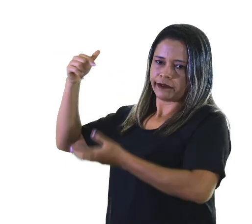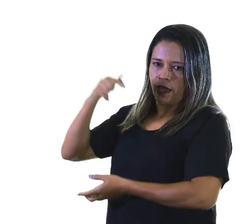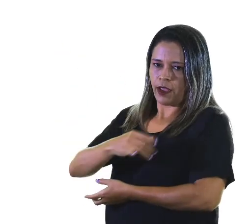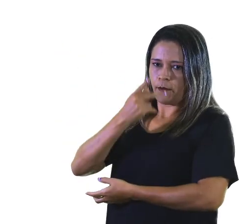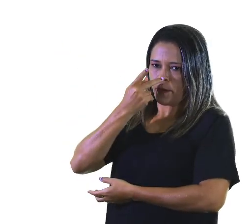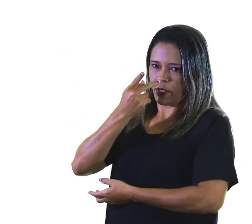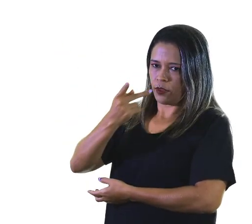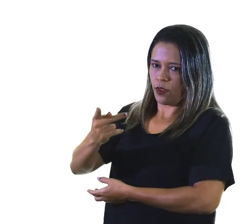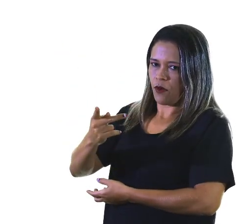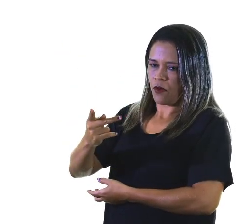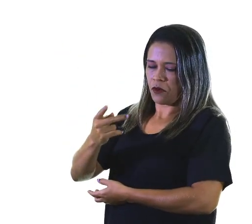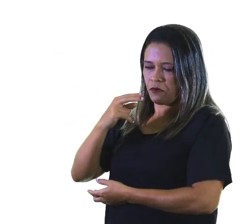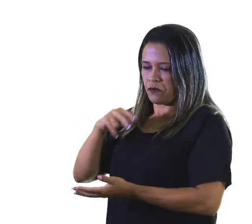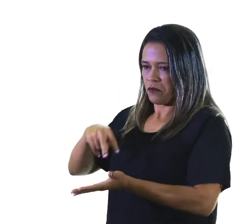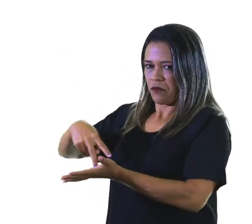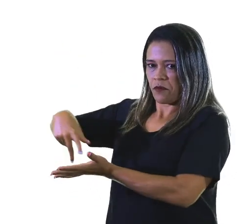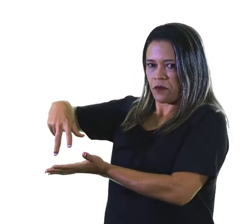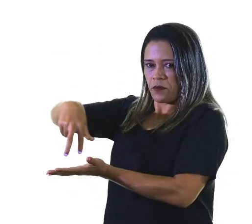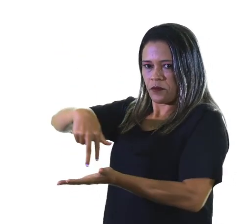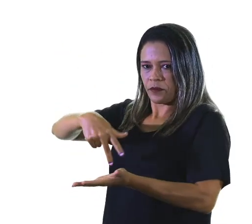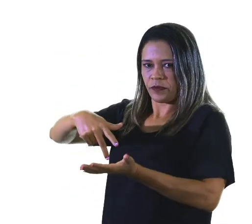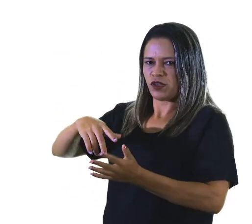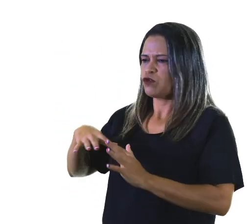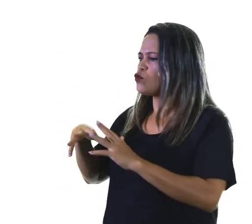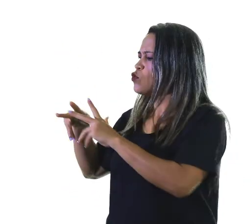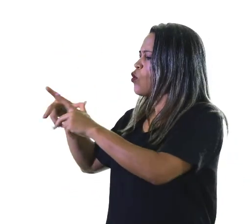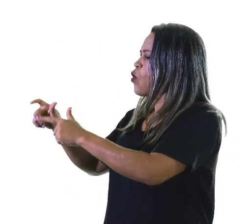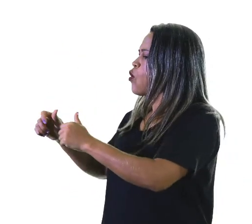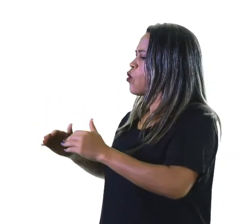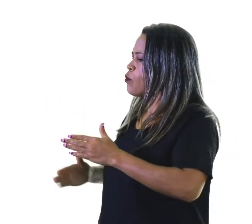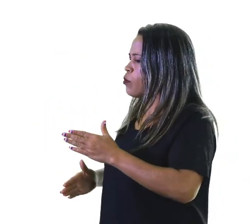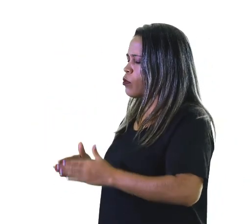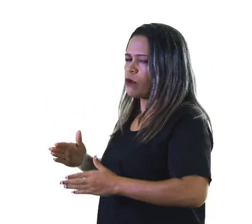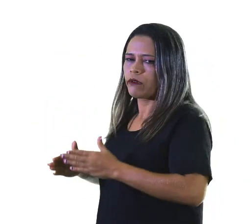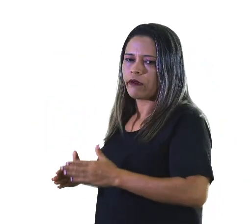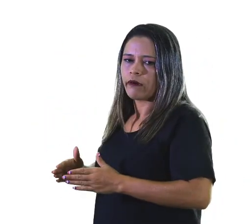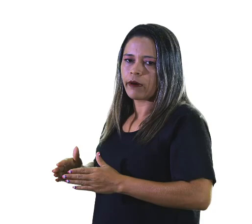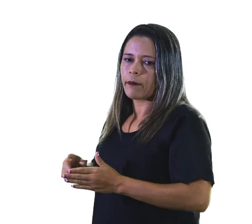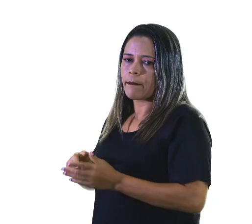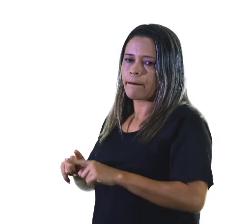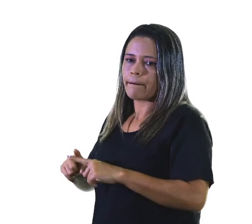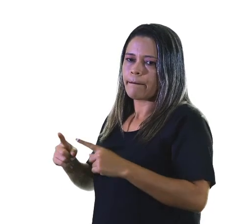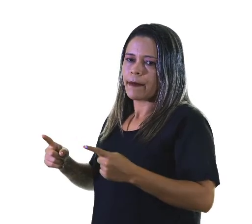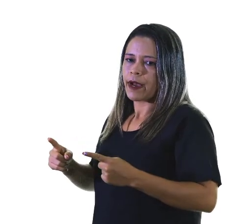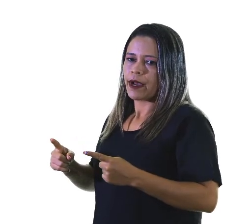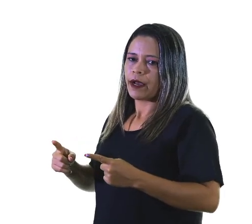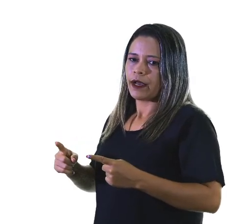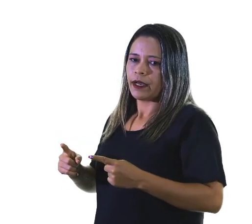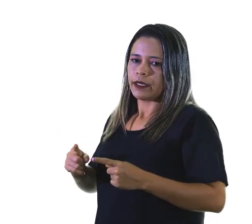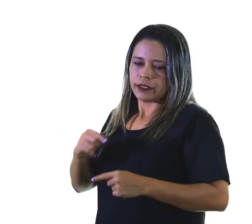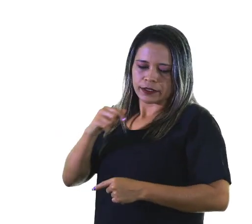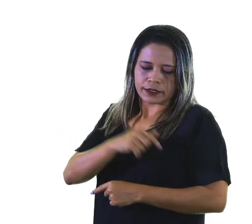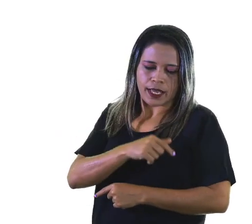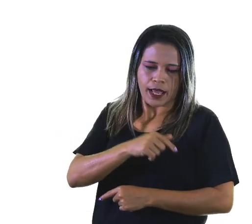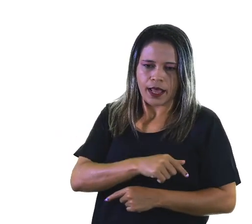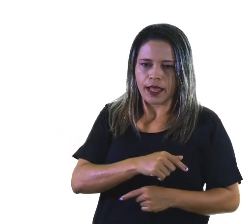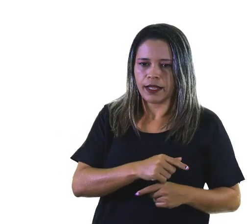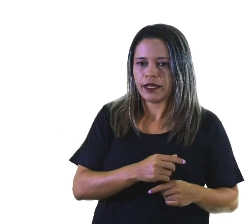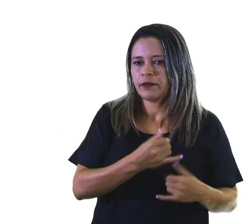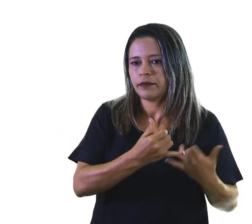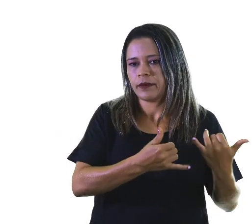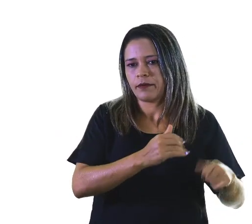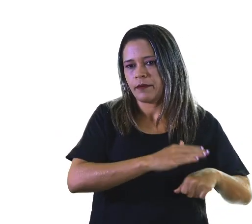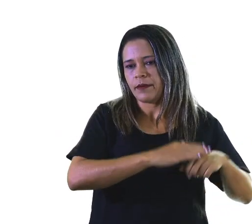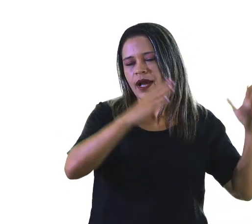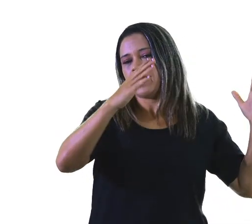estrela. Os outros bonecos eram hábeis, enquanto Pinóquio só fazia asneiras. Por isso